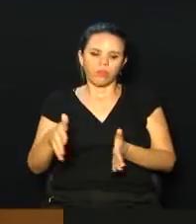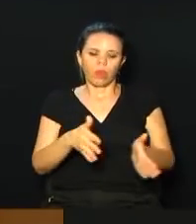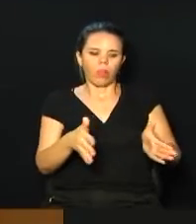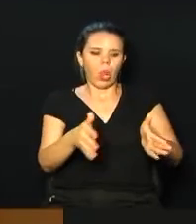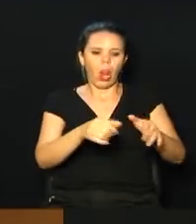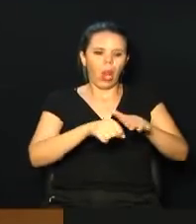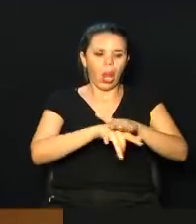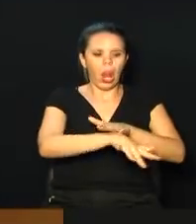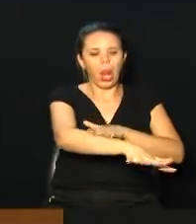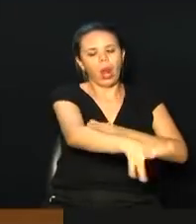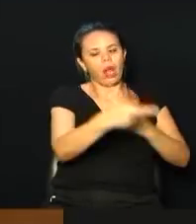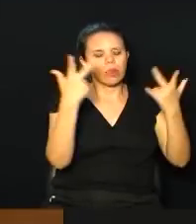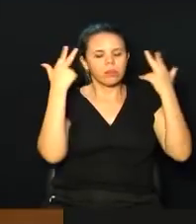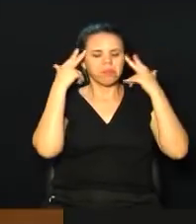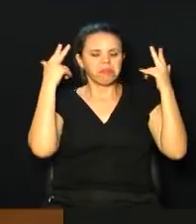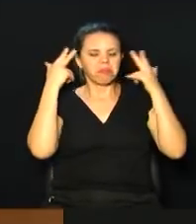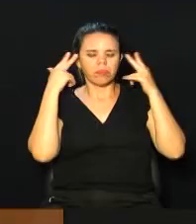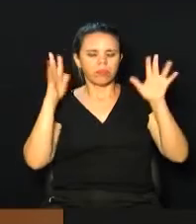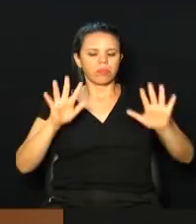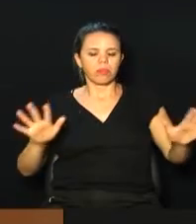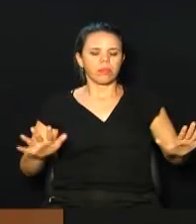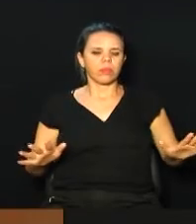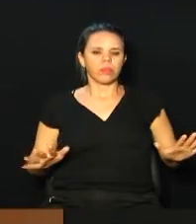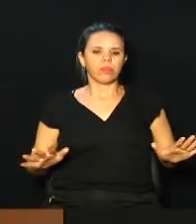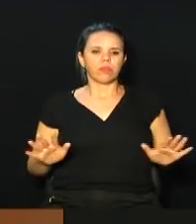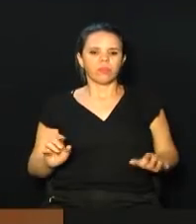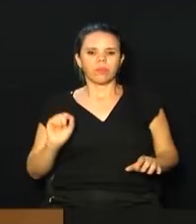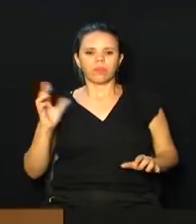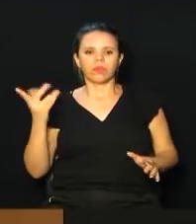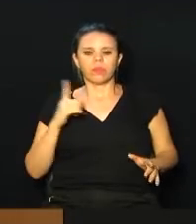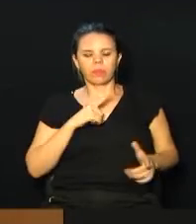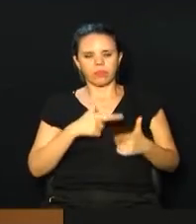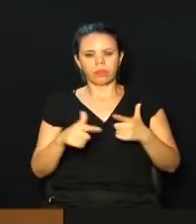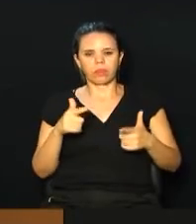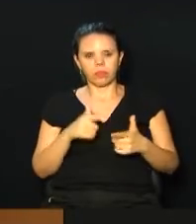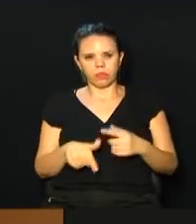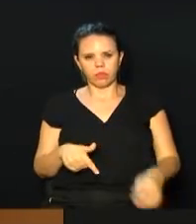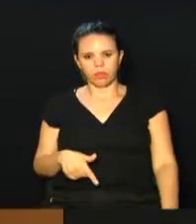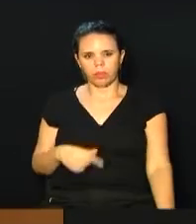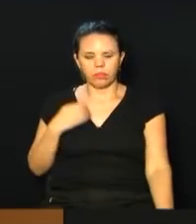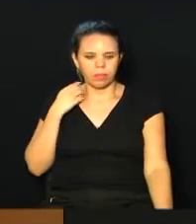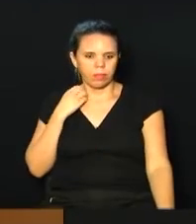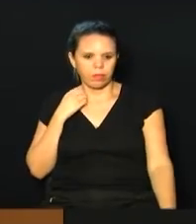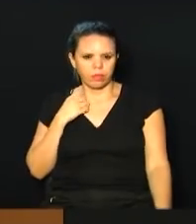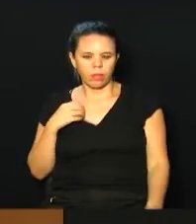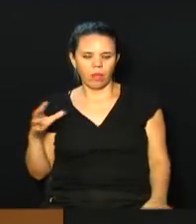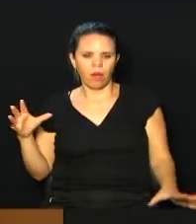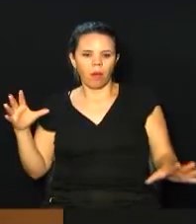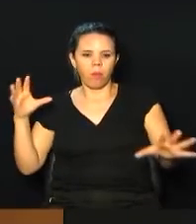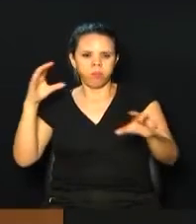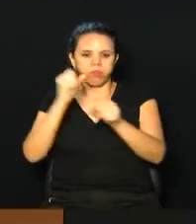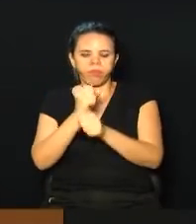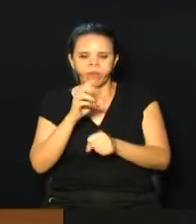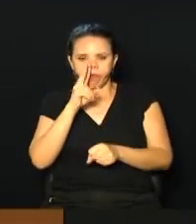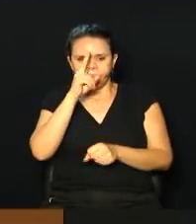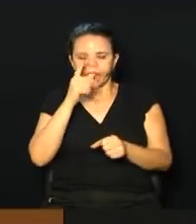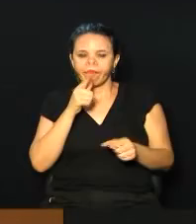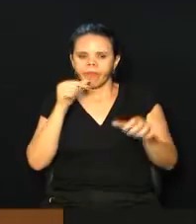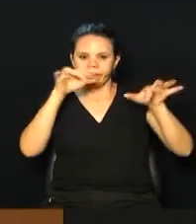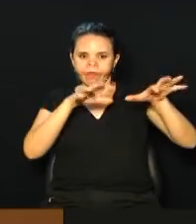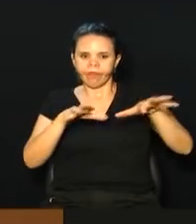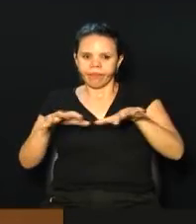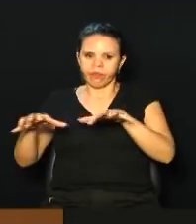escoou normalmente, Mirna. O que houve foi uma concentração muito grande de água